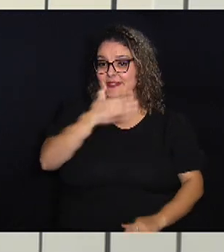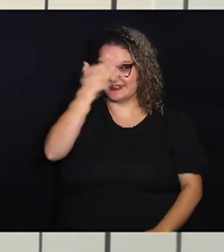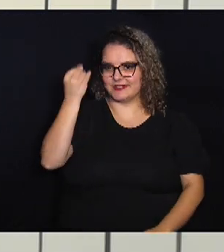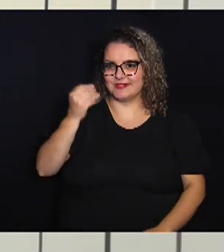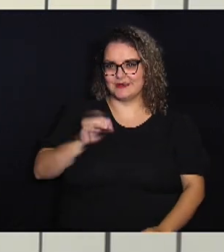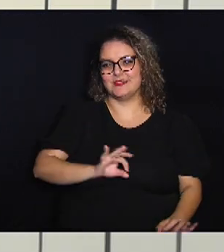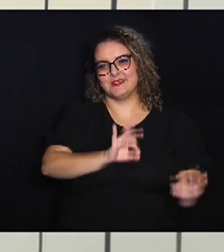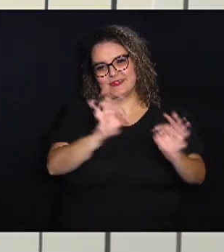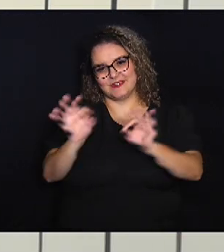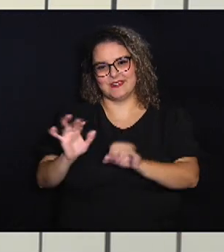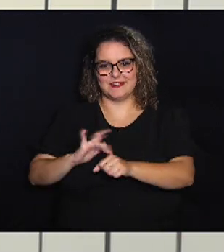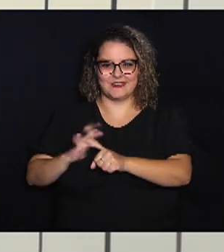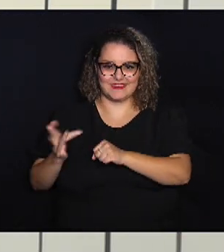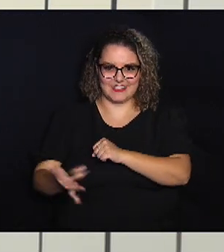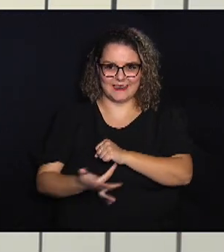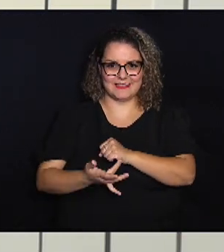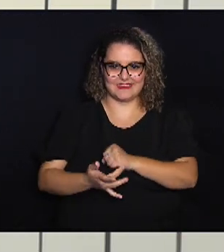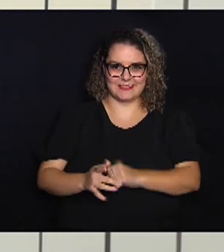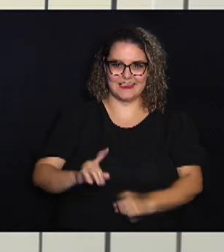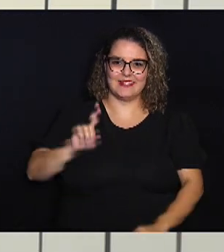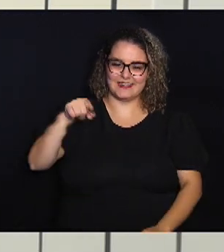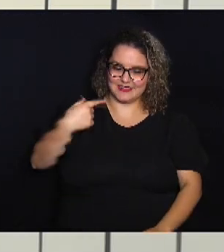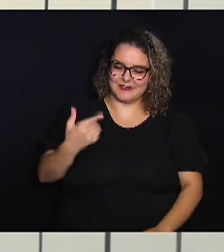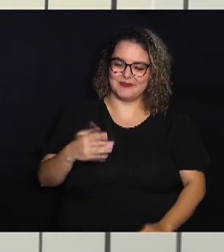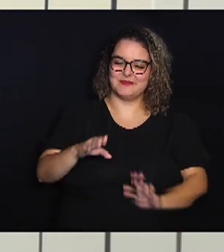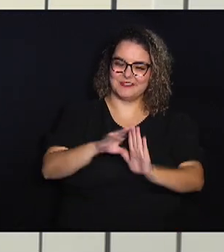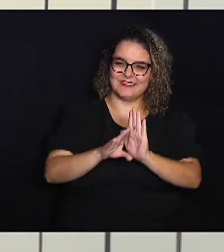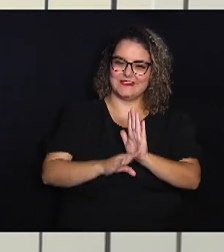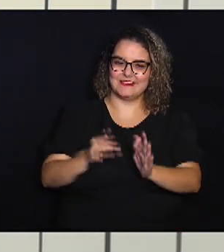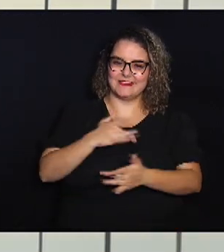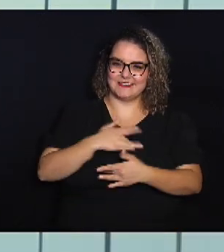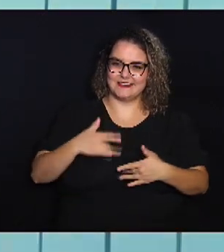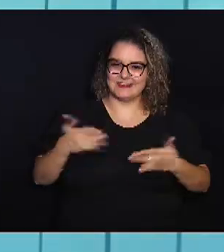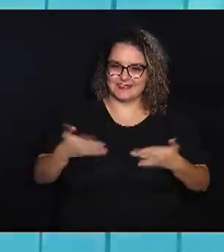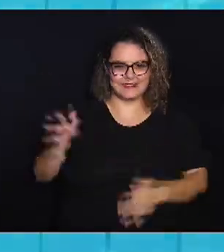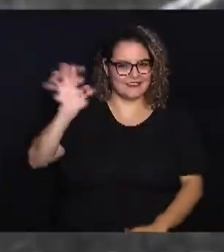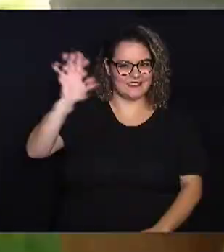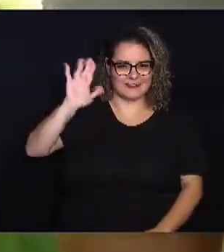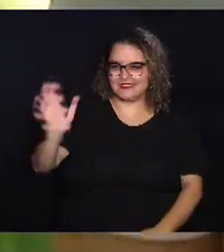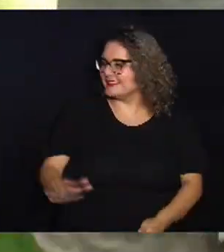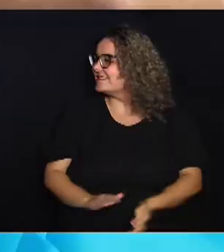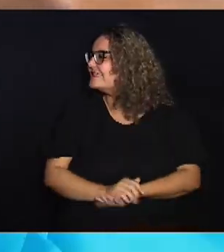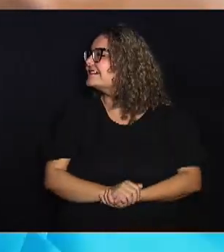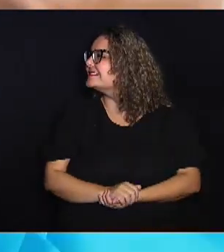nos acompanhar nas redes sociais. Até o próximo Saúde Agora.